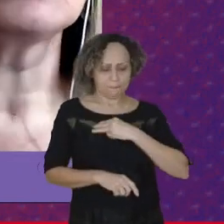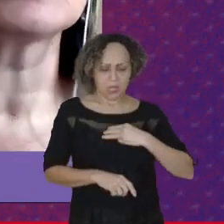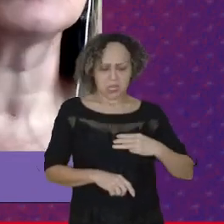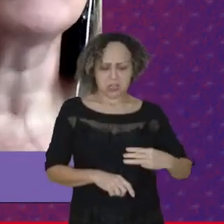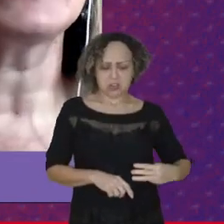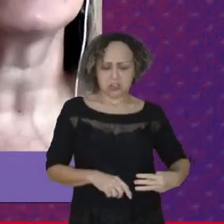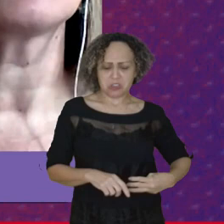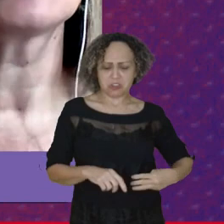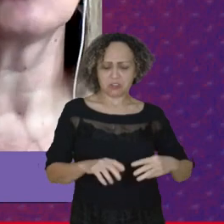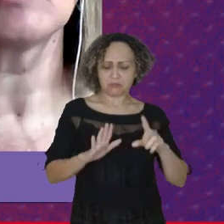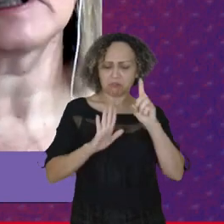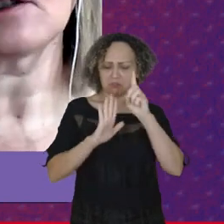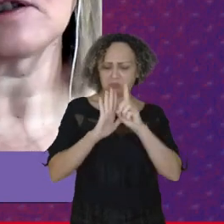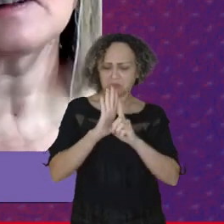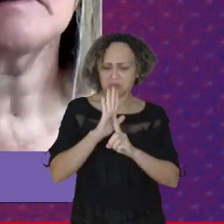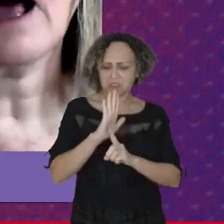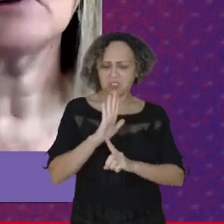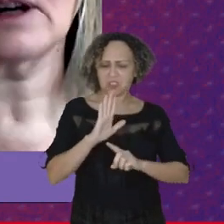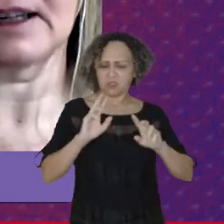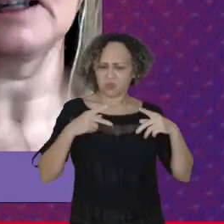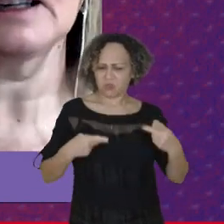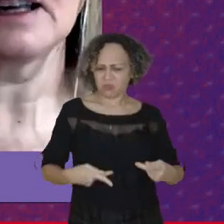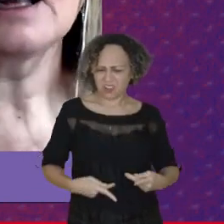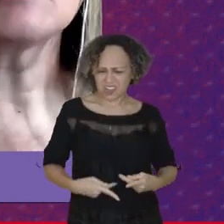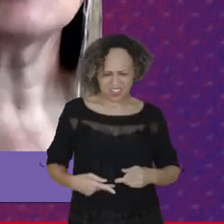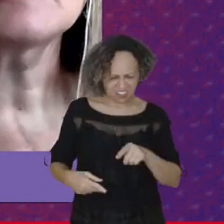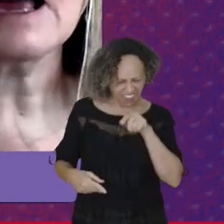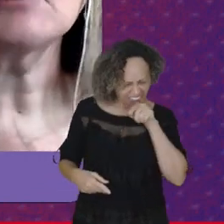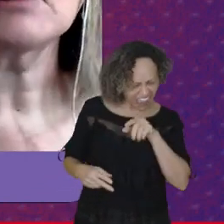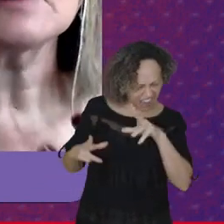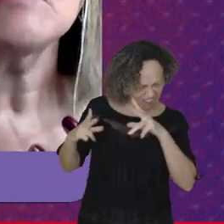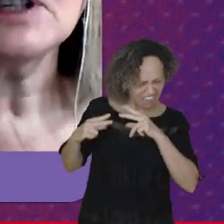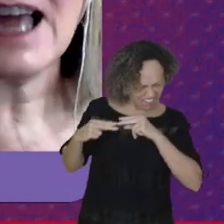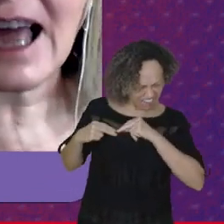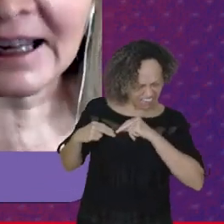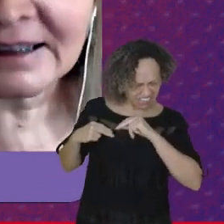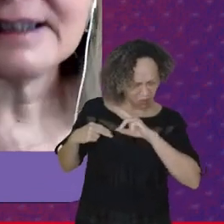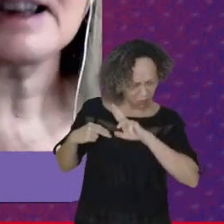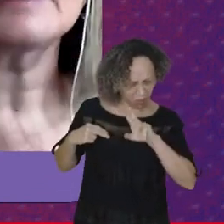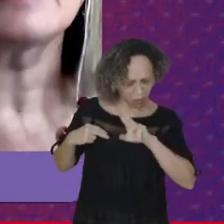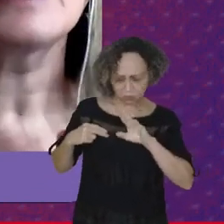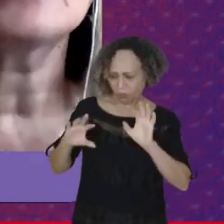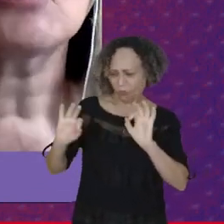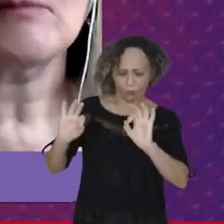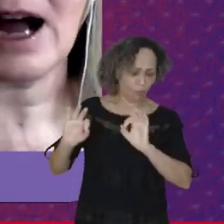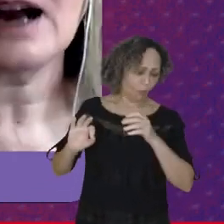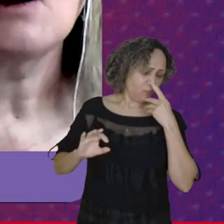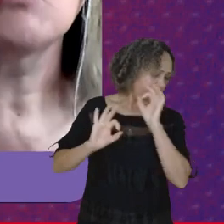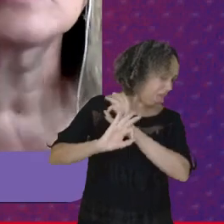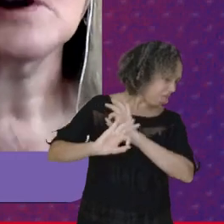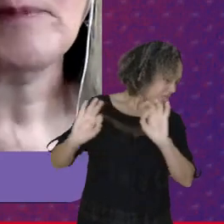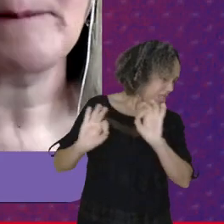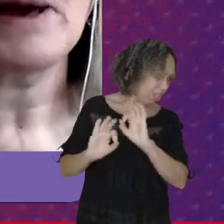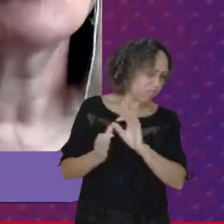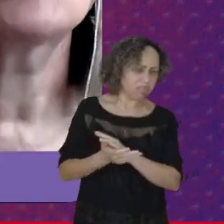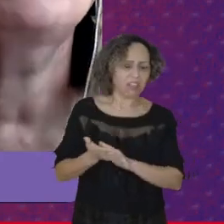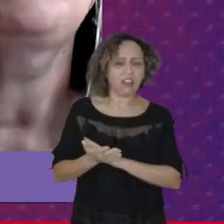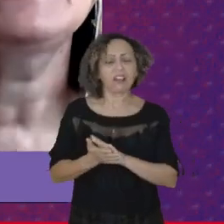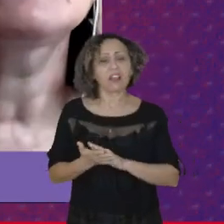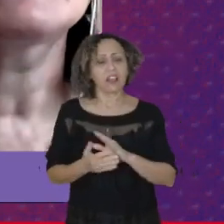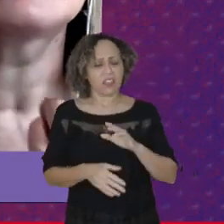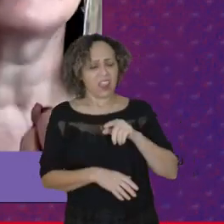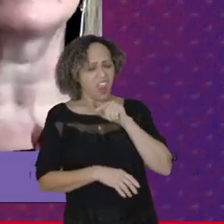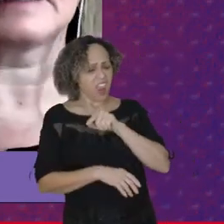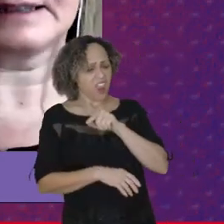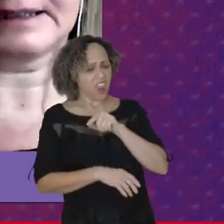Direitos Humanos, que não merece que o seu nome seja citado aqui, dizendo que as mulheres têm que retomar o seu papel